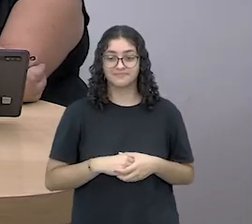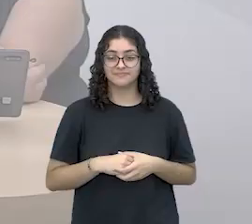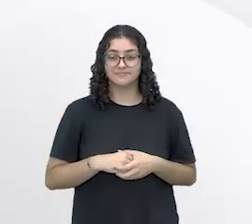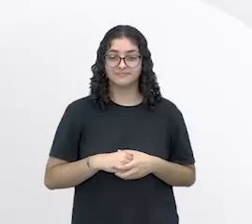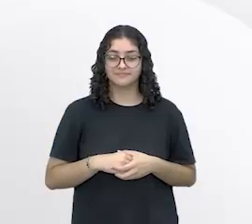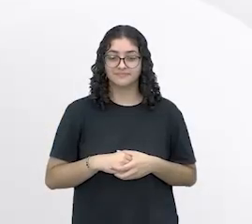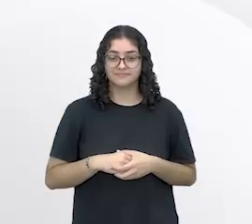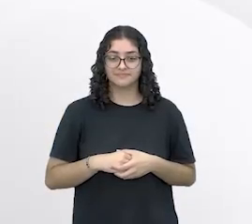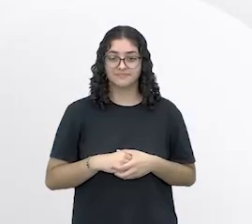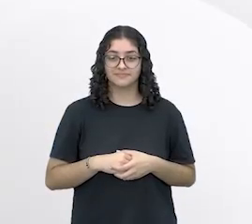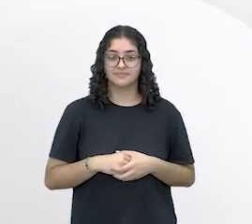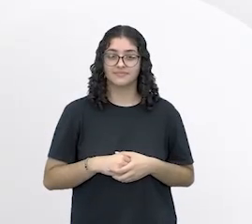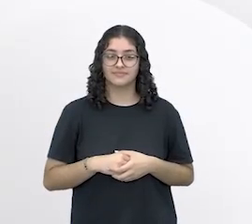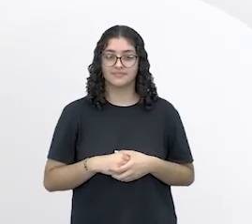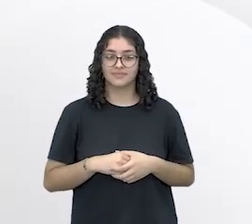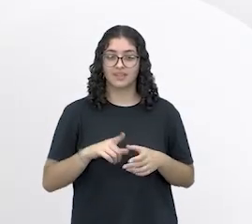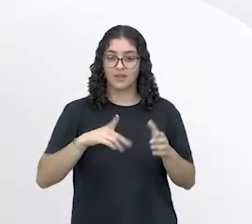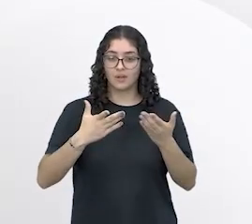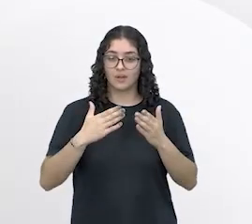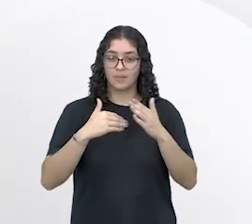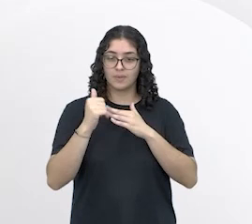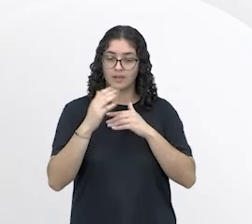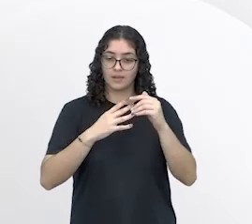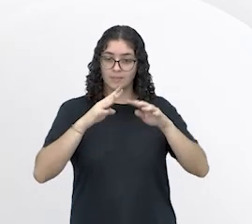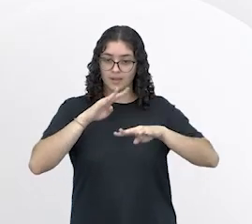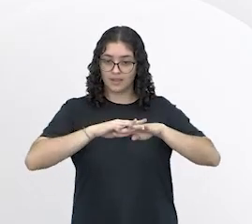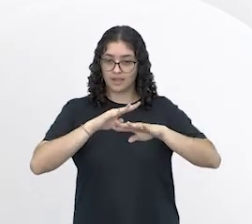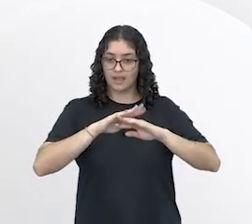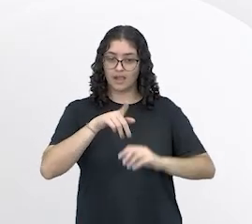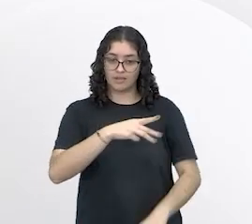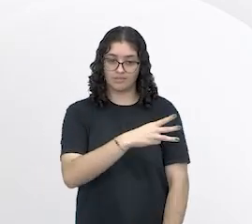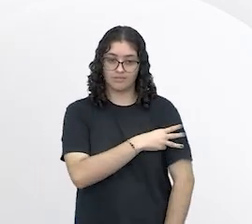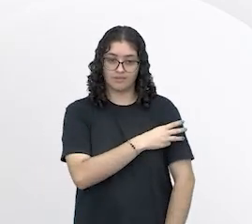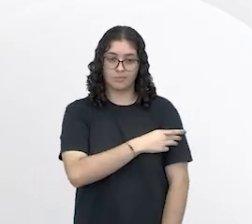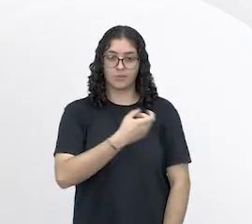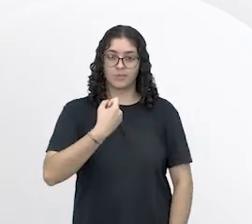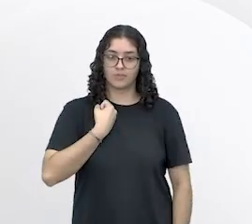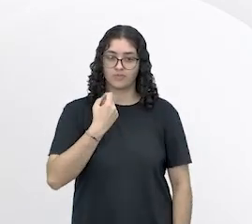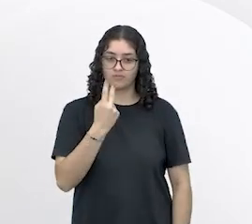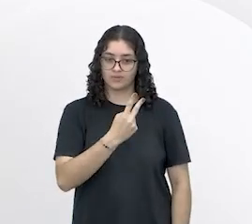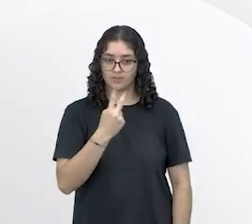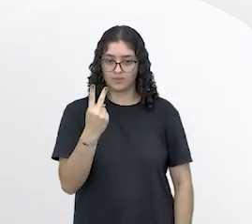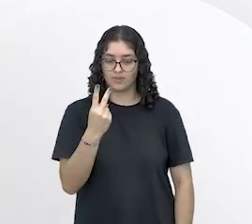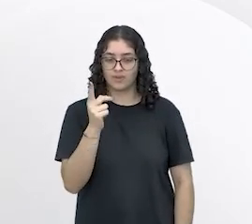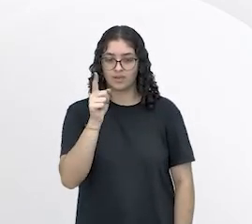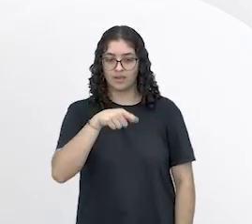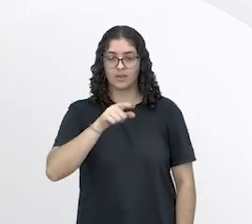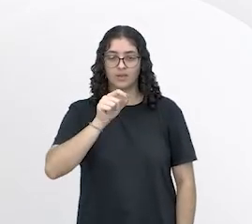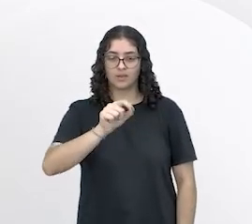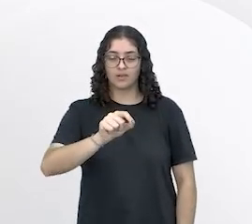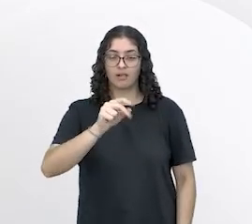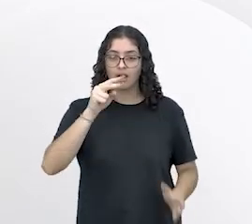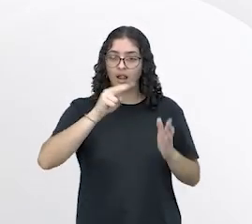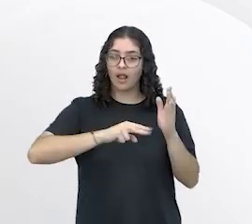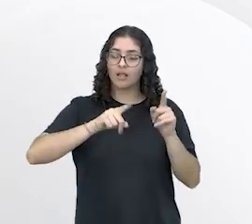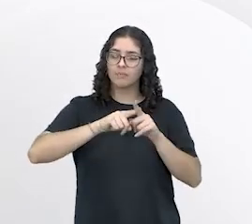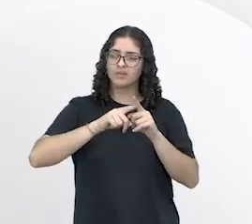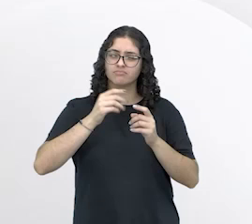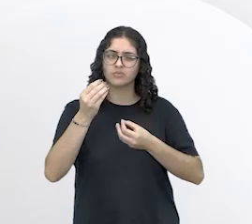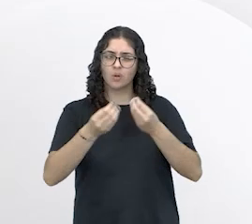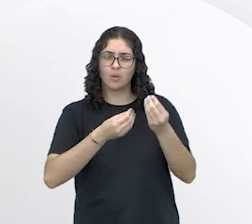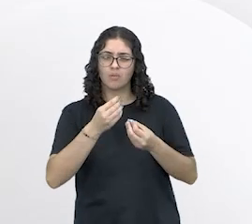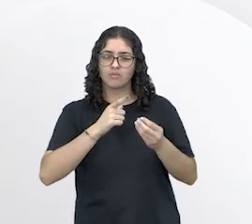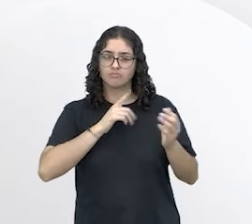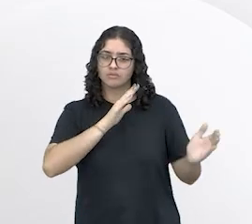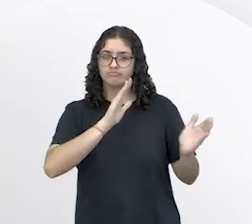eu peguei uma habilidade lá de matemática do terceiro ano, a número 22, que é ler e registrar medidas e intervalos